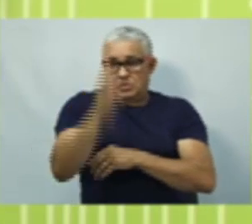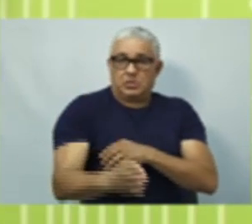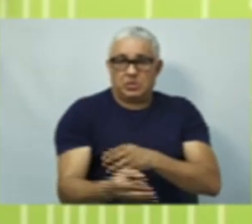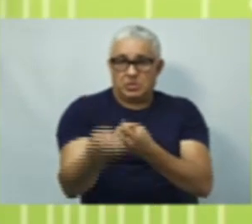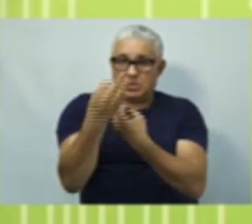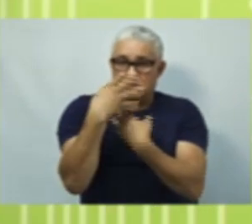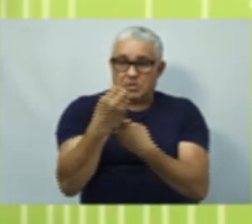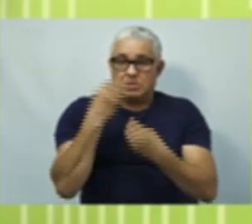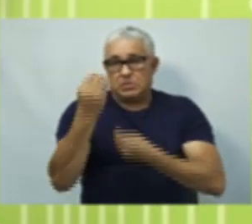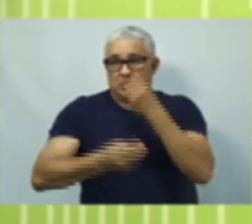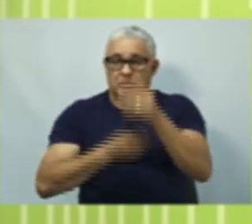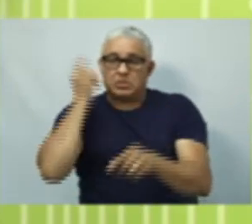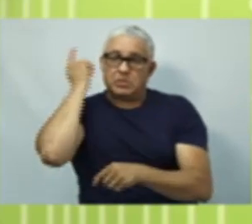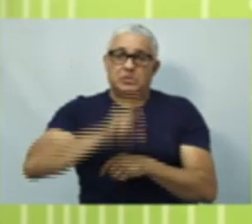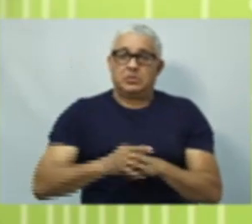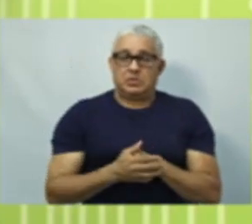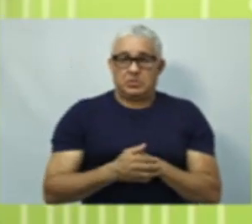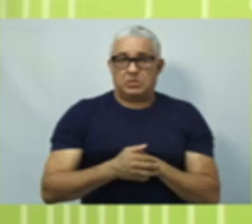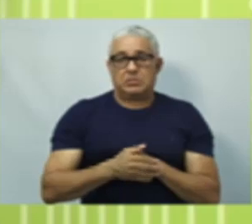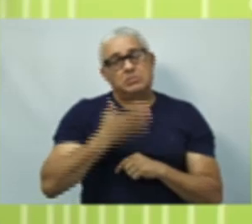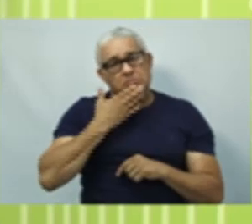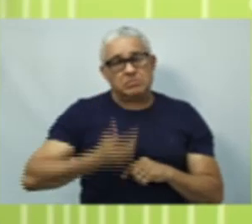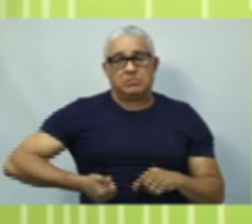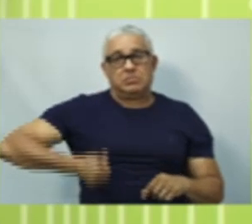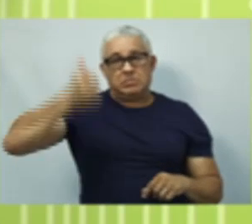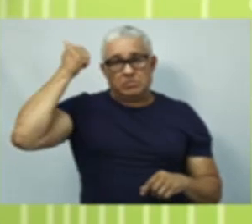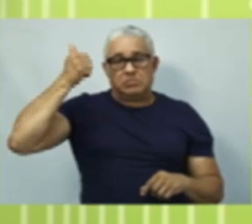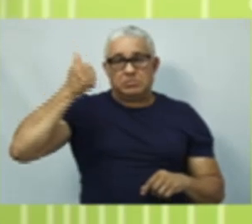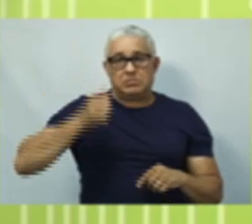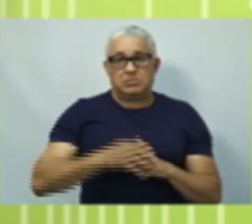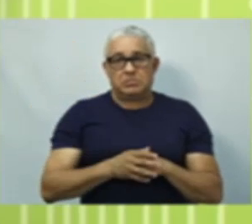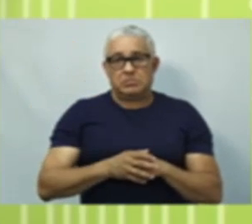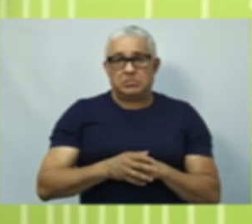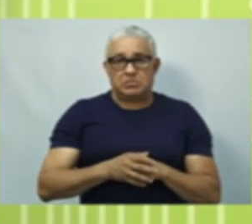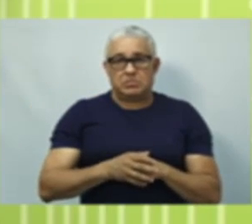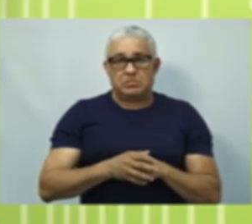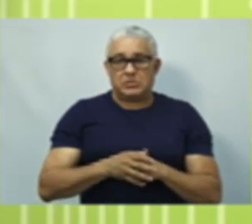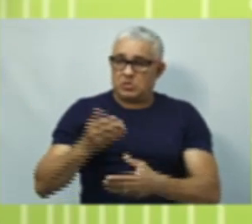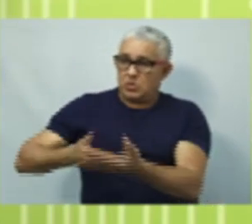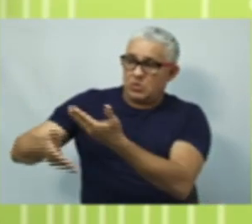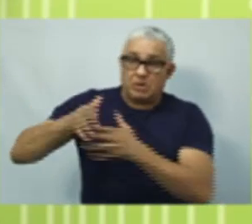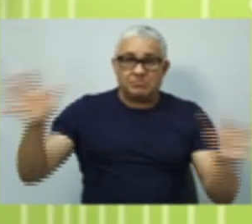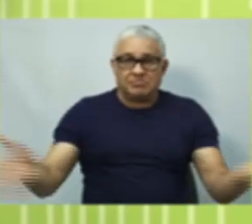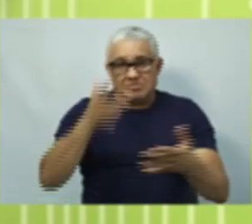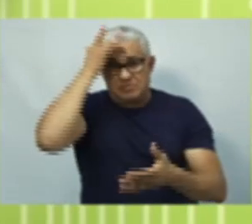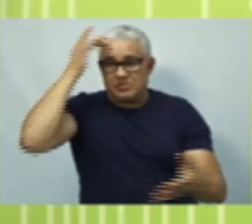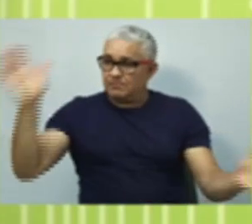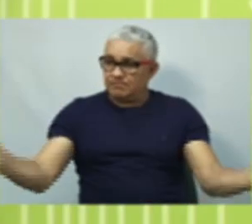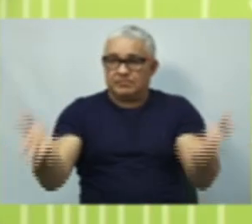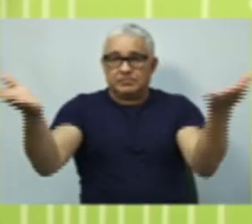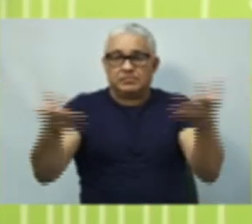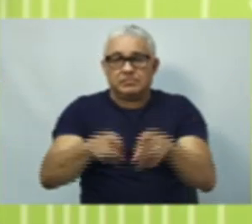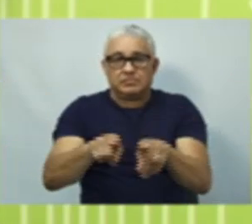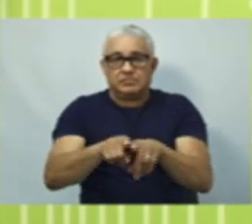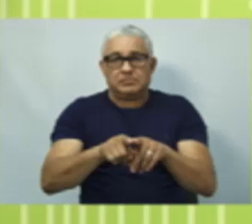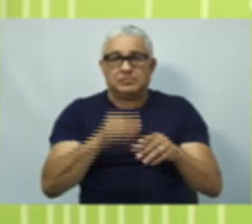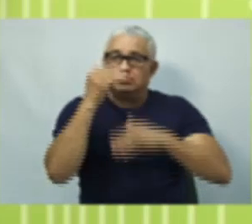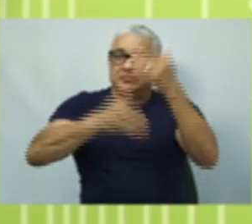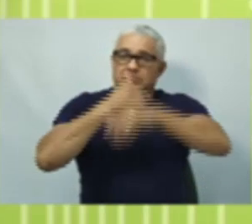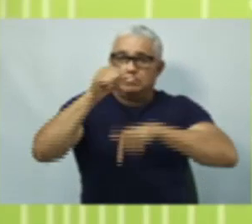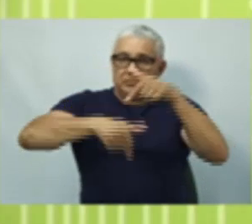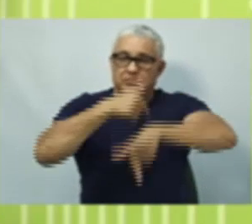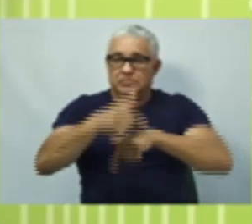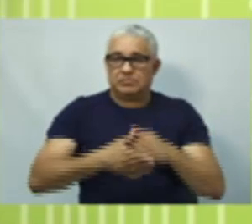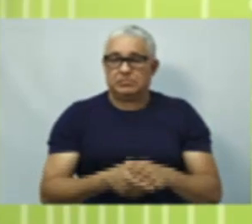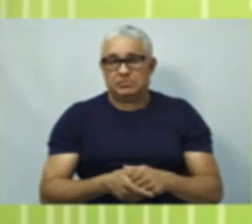alcançando o melhor clima e motivando as pessoas a estar desenvolvendo o seu